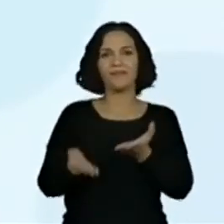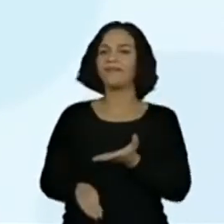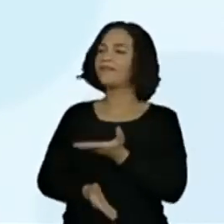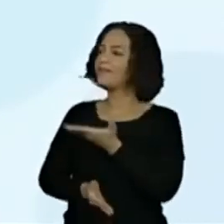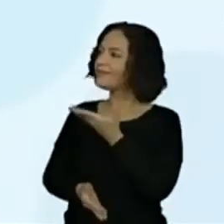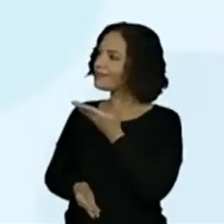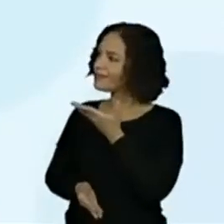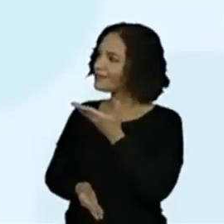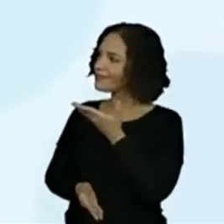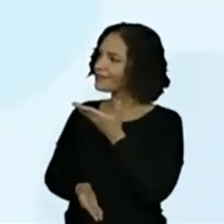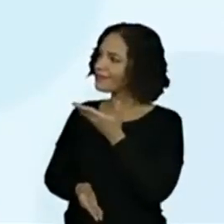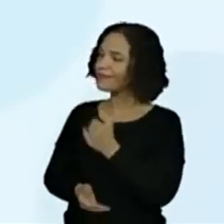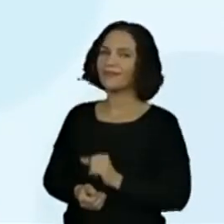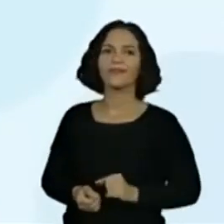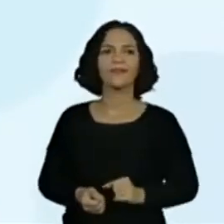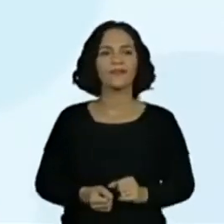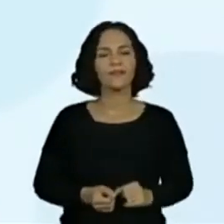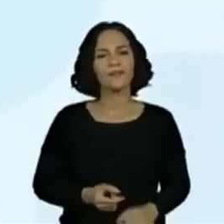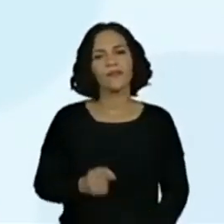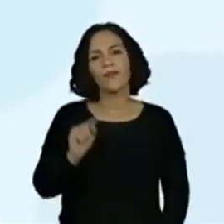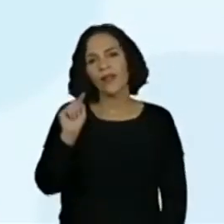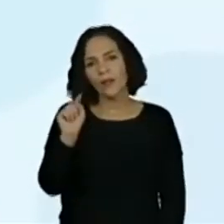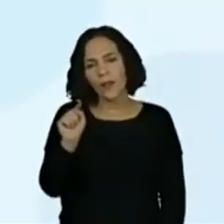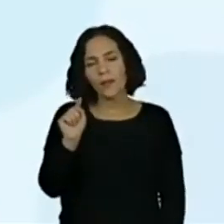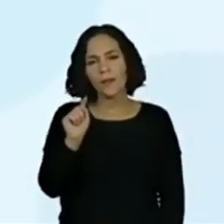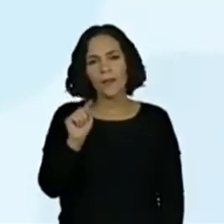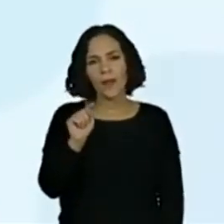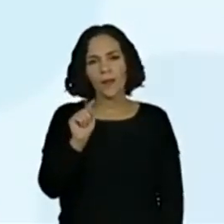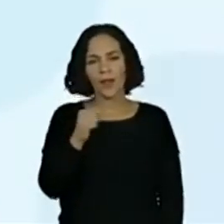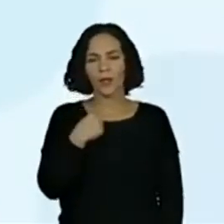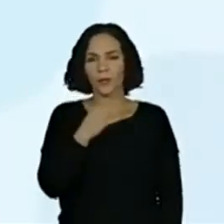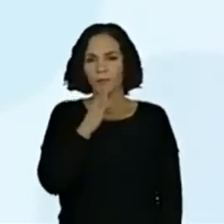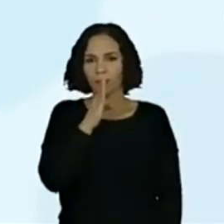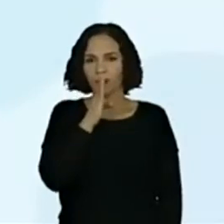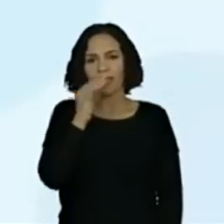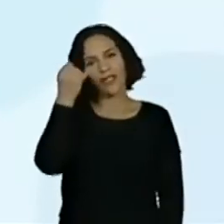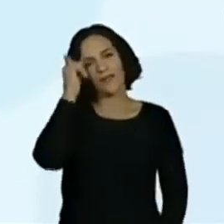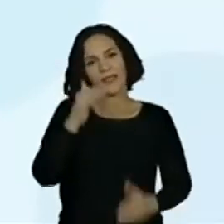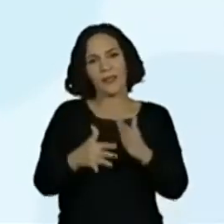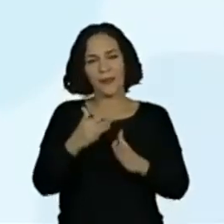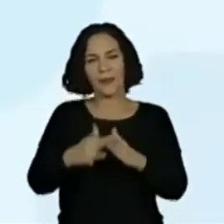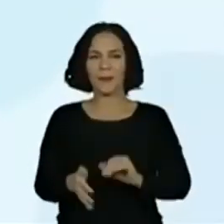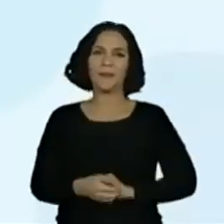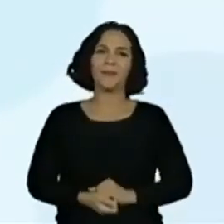dedinho, conta, conta de um em um. Vou ficar quietinha, né, para não atrapalhar eles. Tá